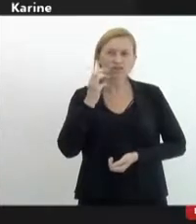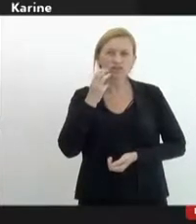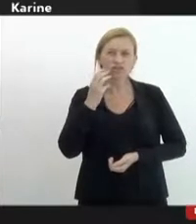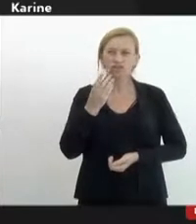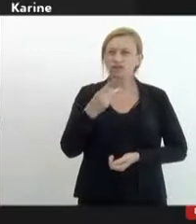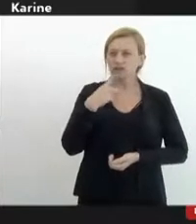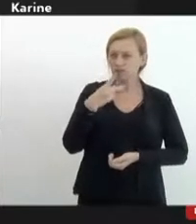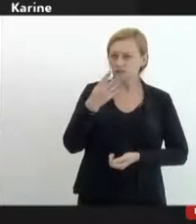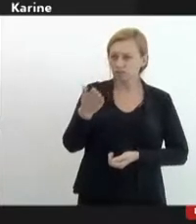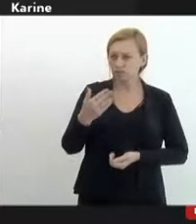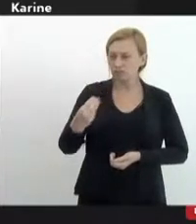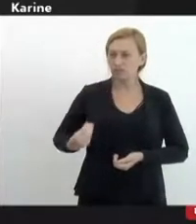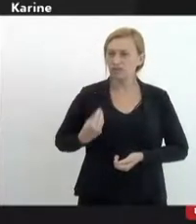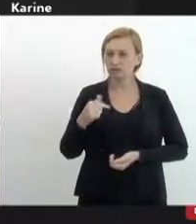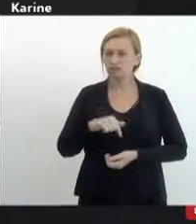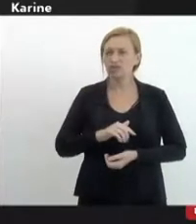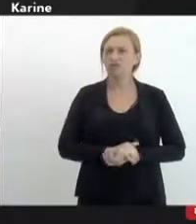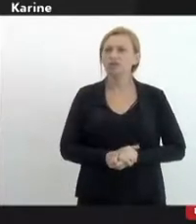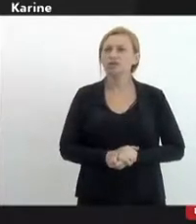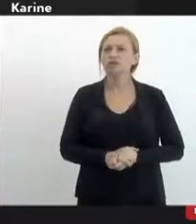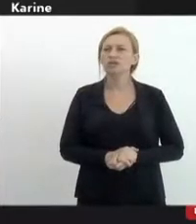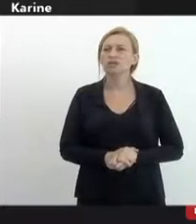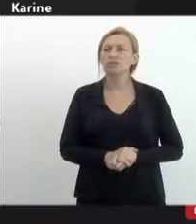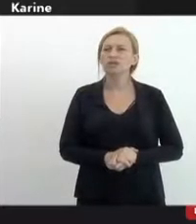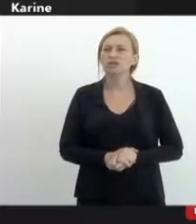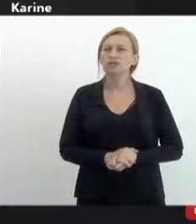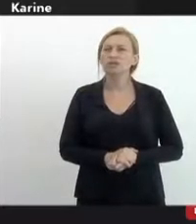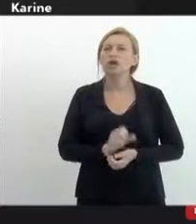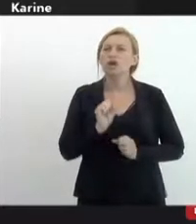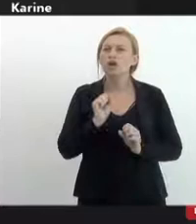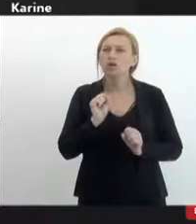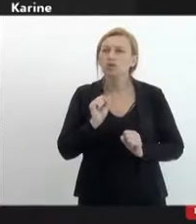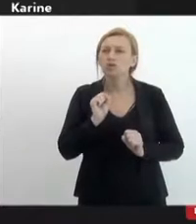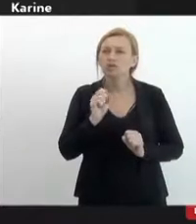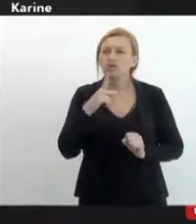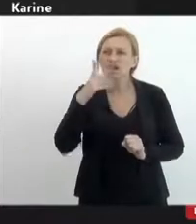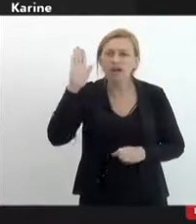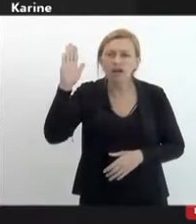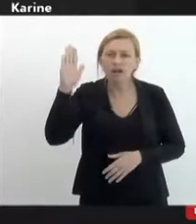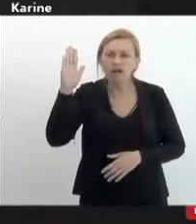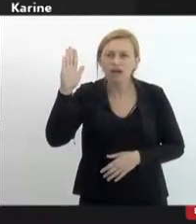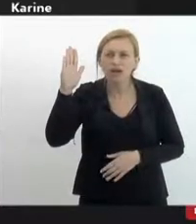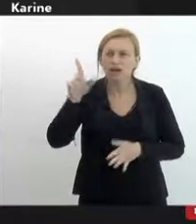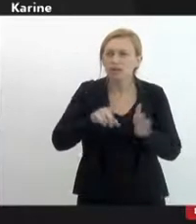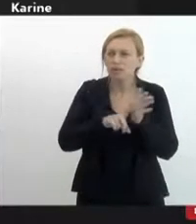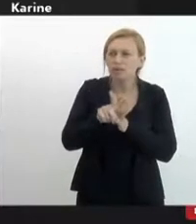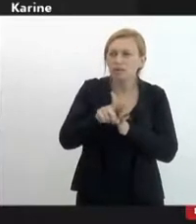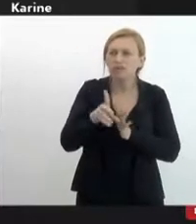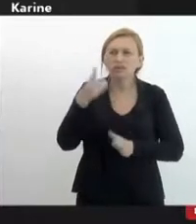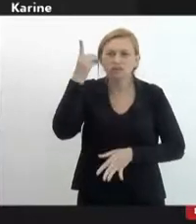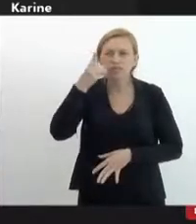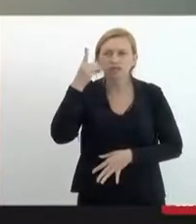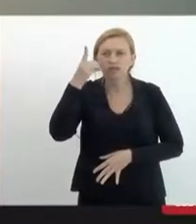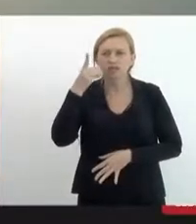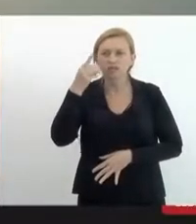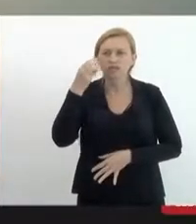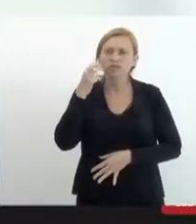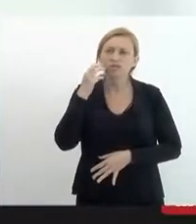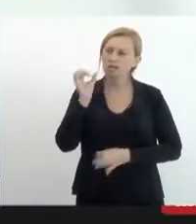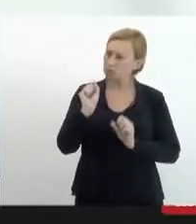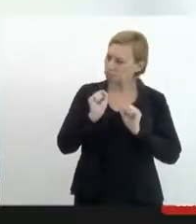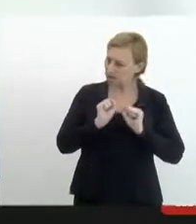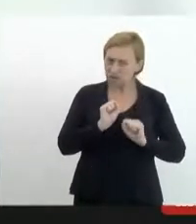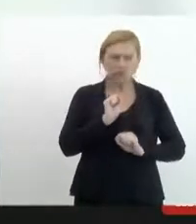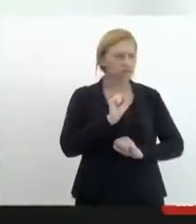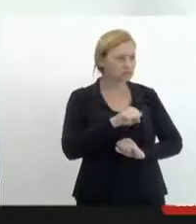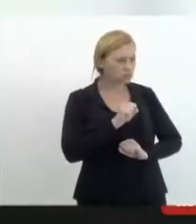a sua participação. Deputado, será que eu poderia fazer uma consideração com a pergunta do deputado Valdeque?